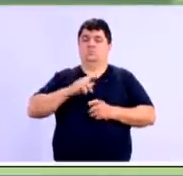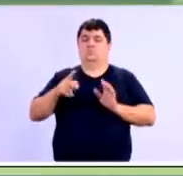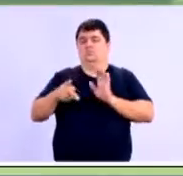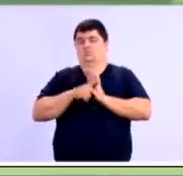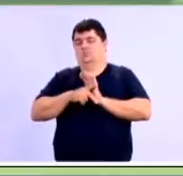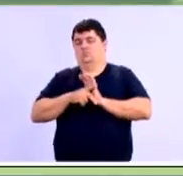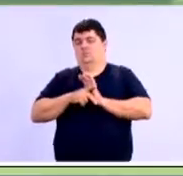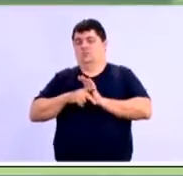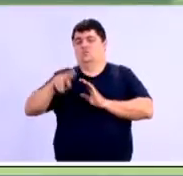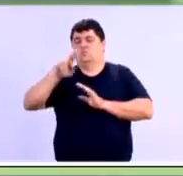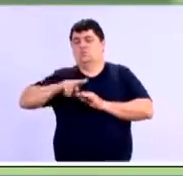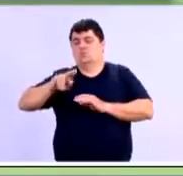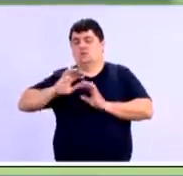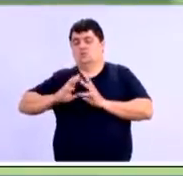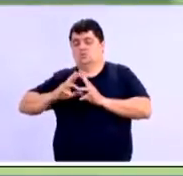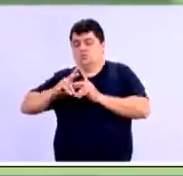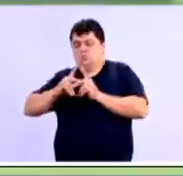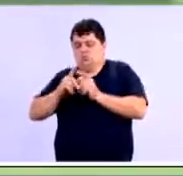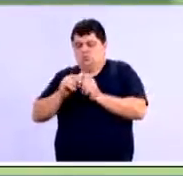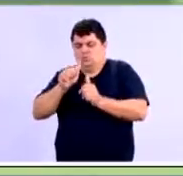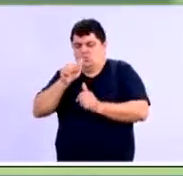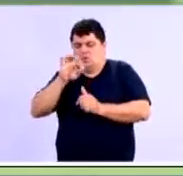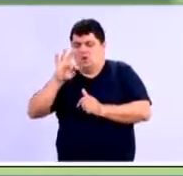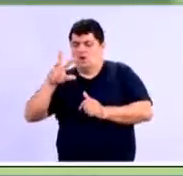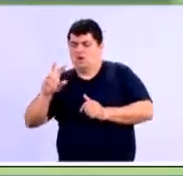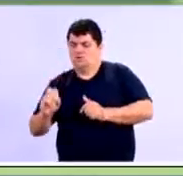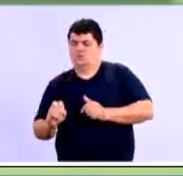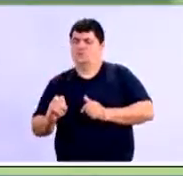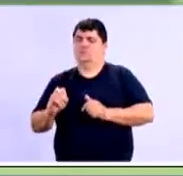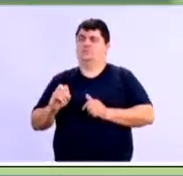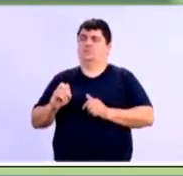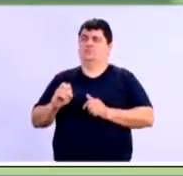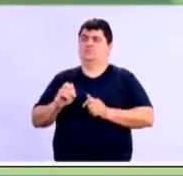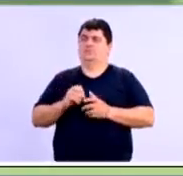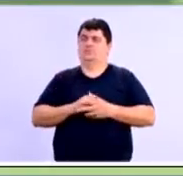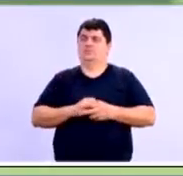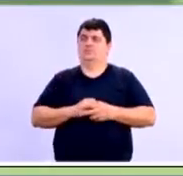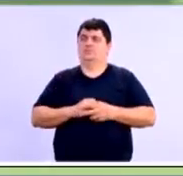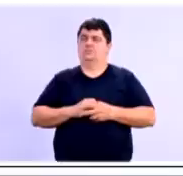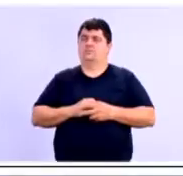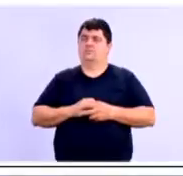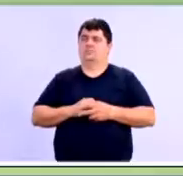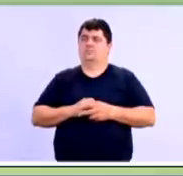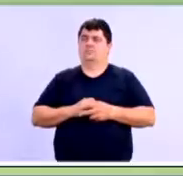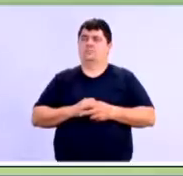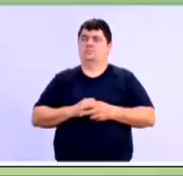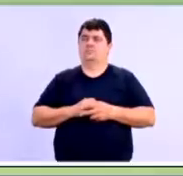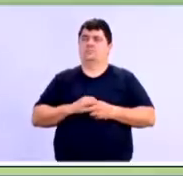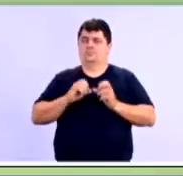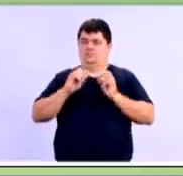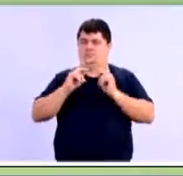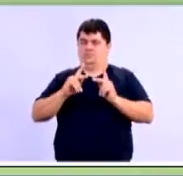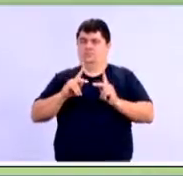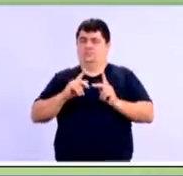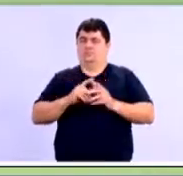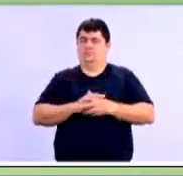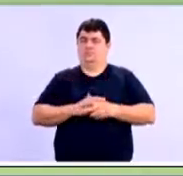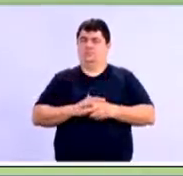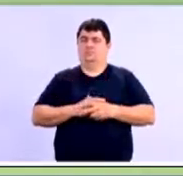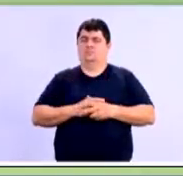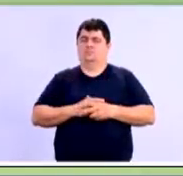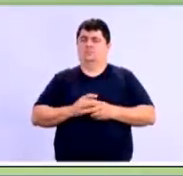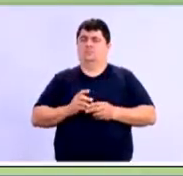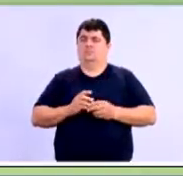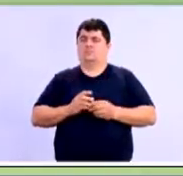de todos os ativos à disposição da empresa. Ok? Em